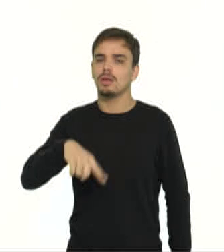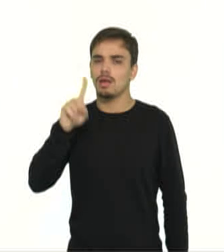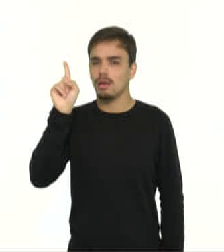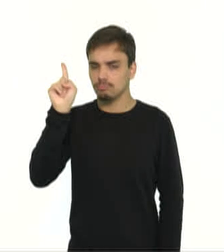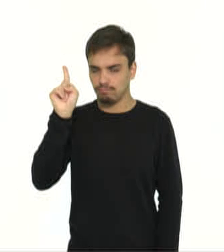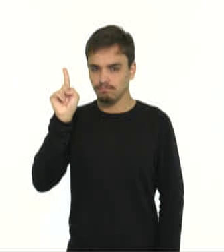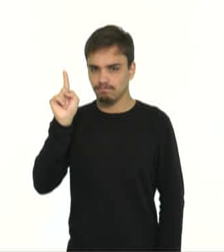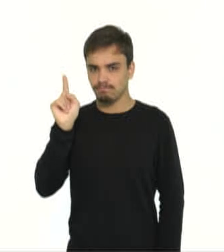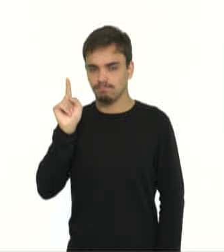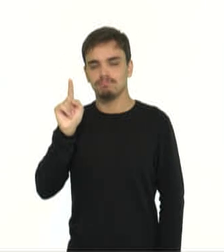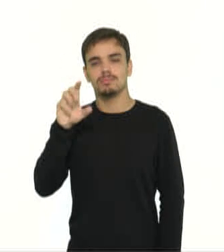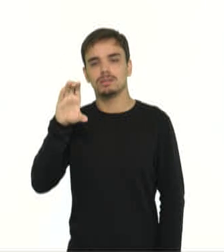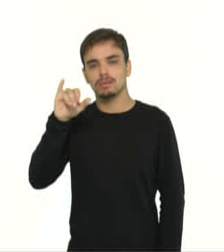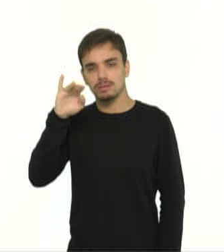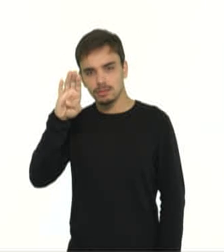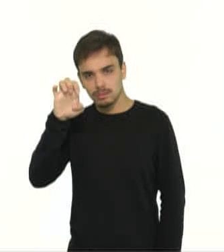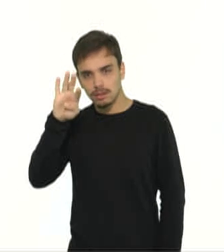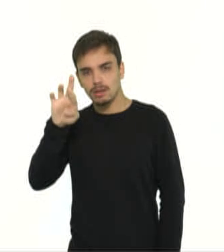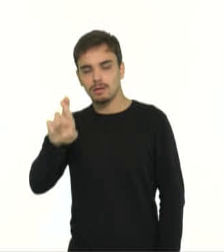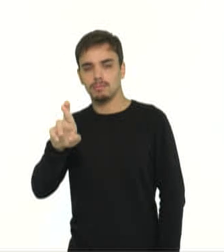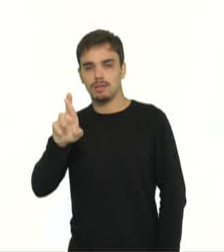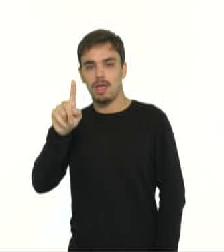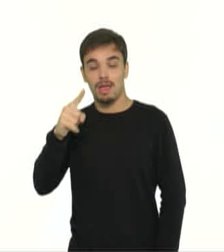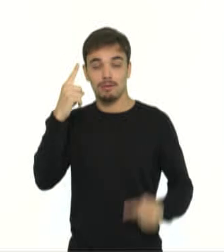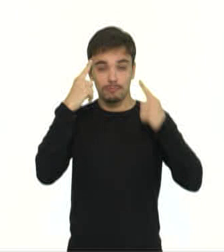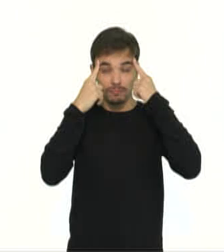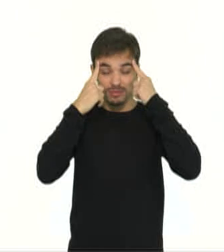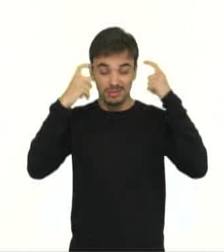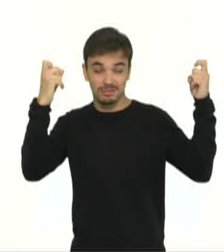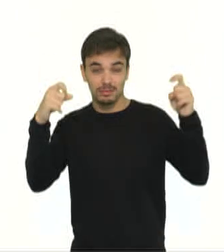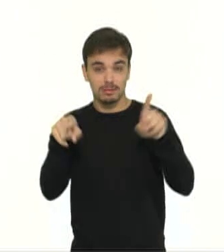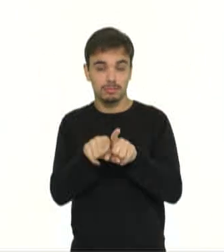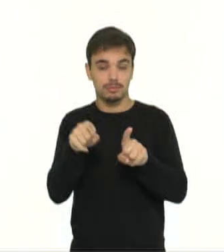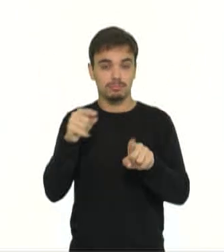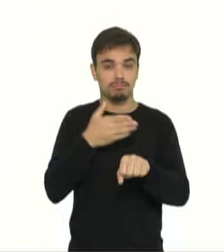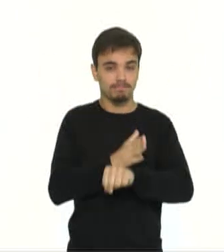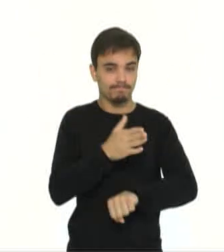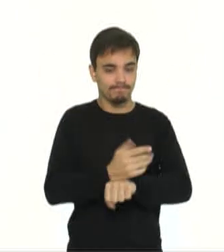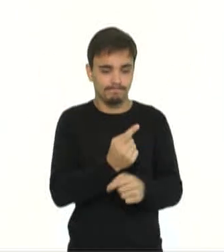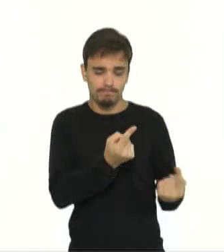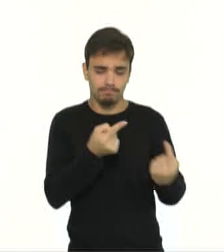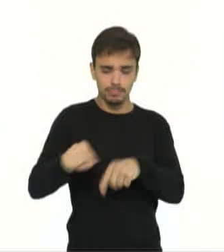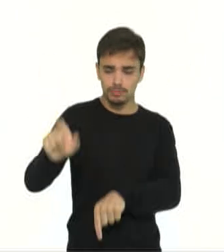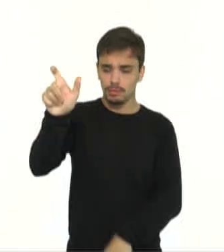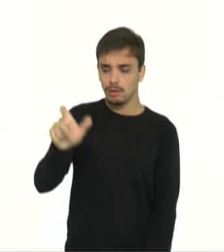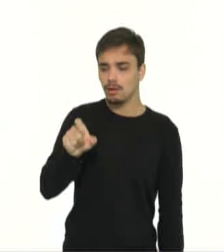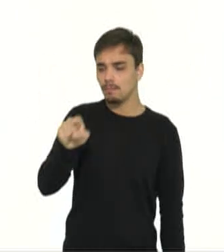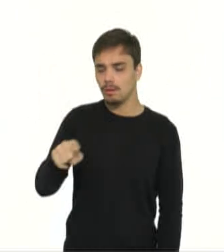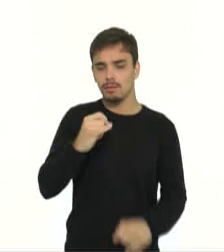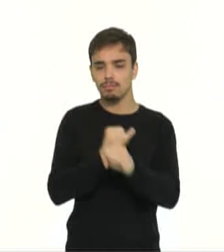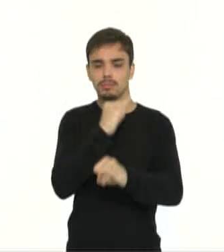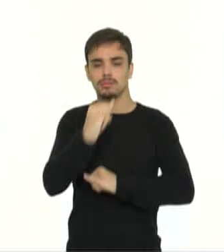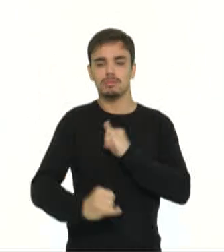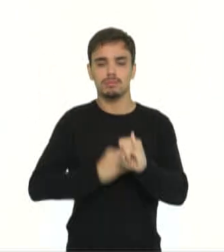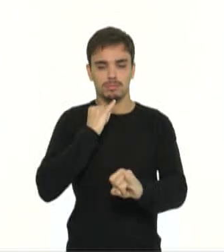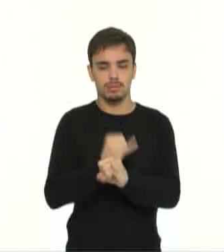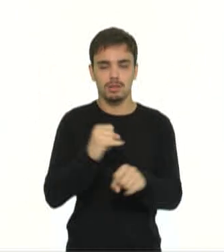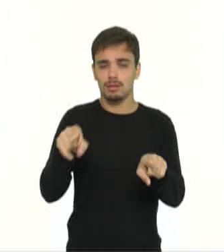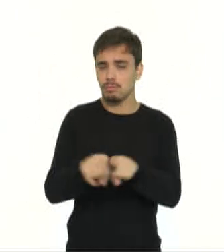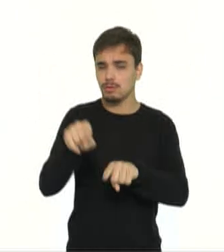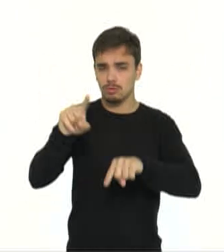cyberbullying? Cyberbullying é um tipo de violência praticada contra alguém através da internet ou de